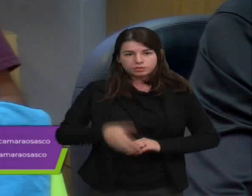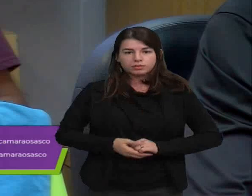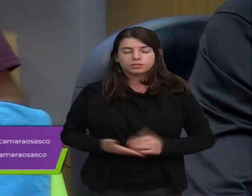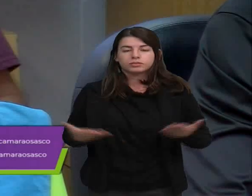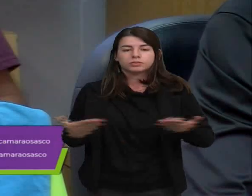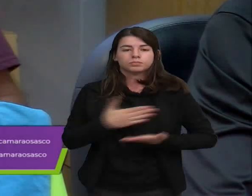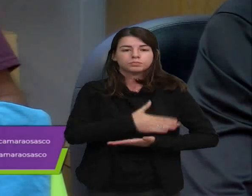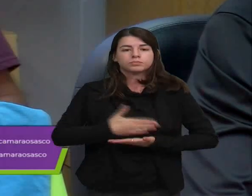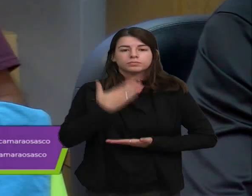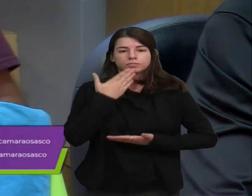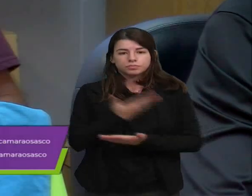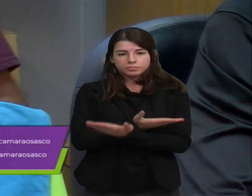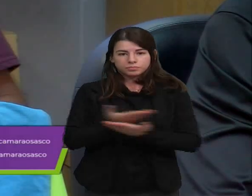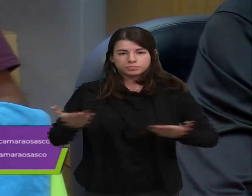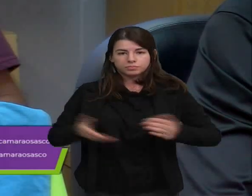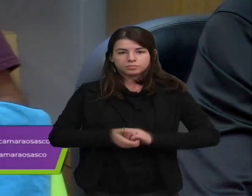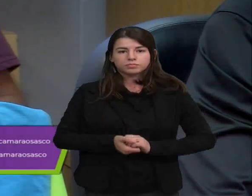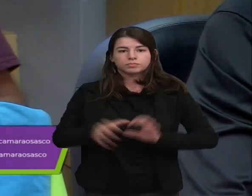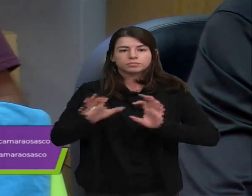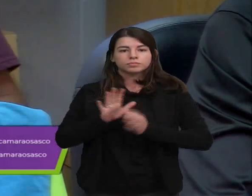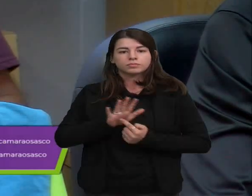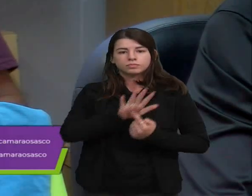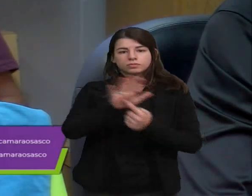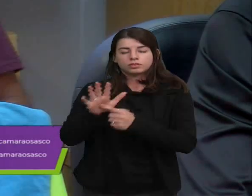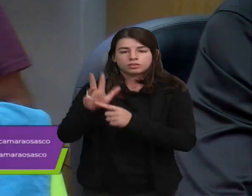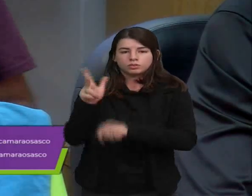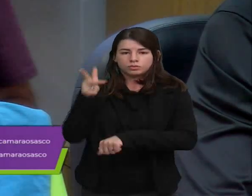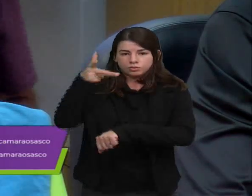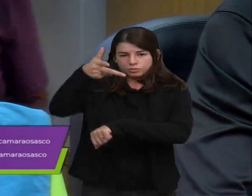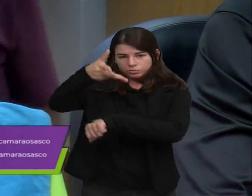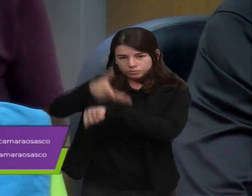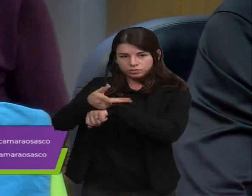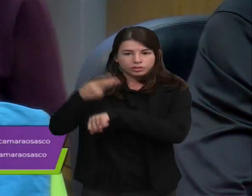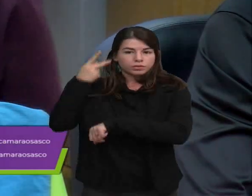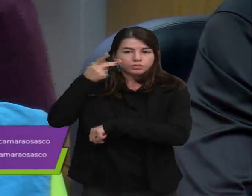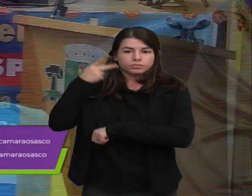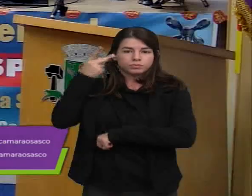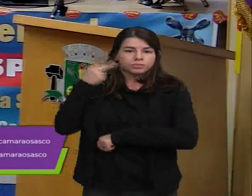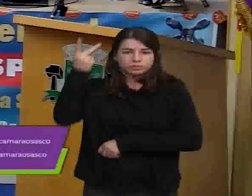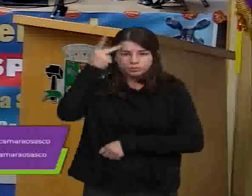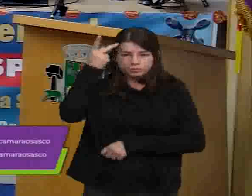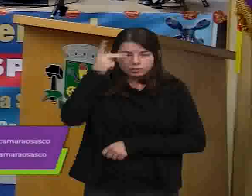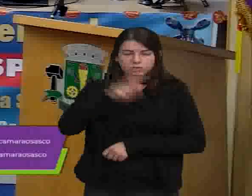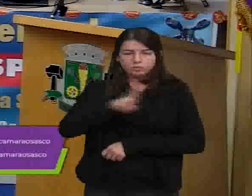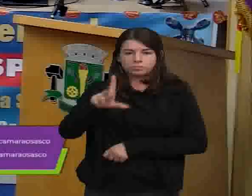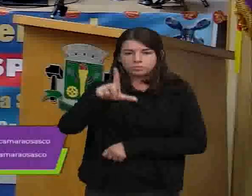pedir para que liberassem o vídeo da vereadora de São Paulo, Luana Alves.